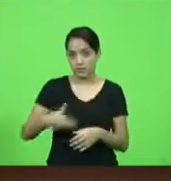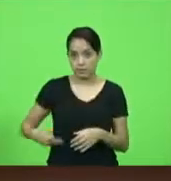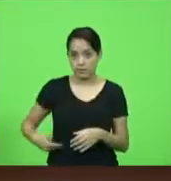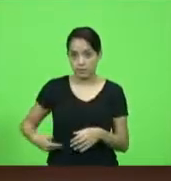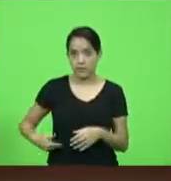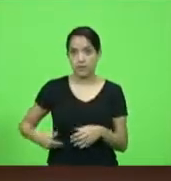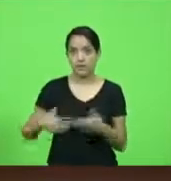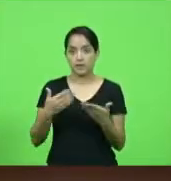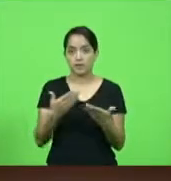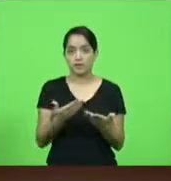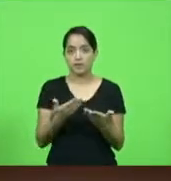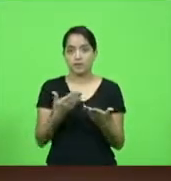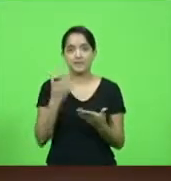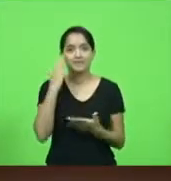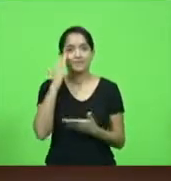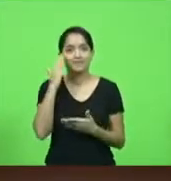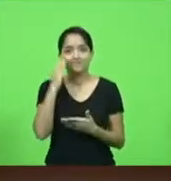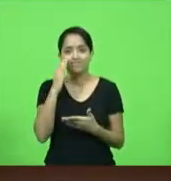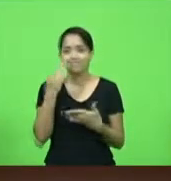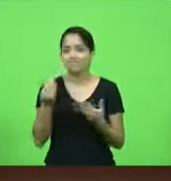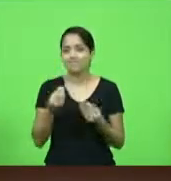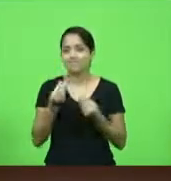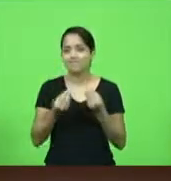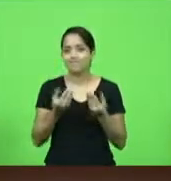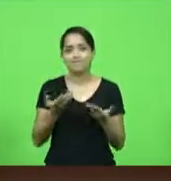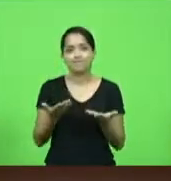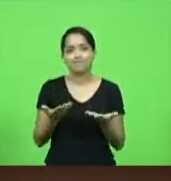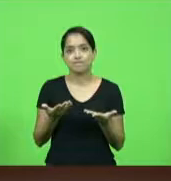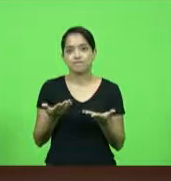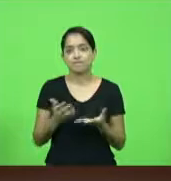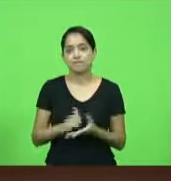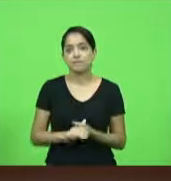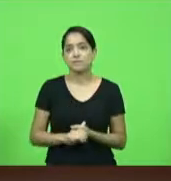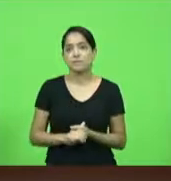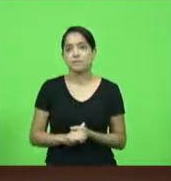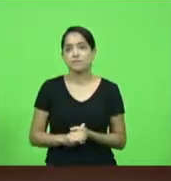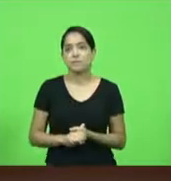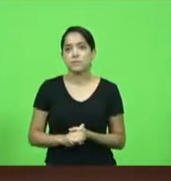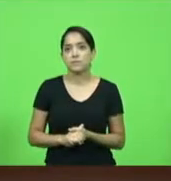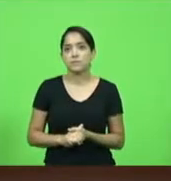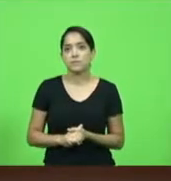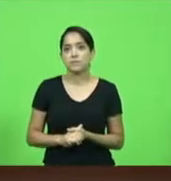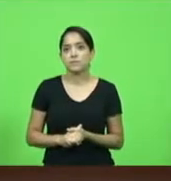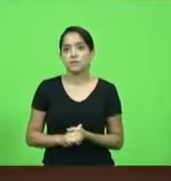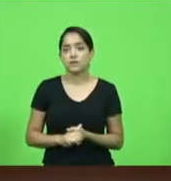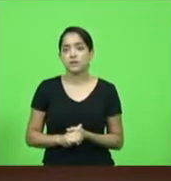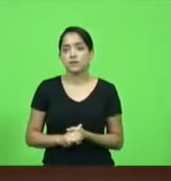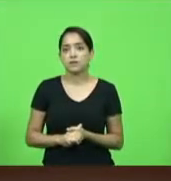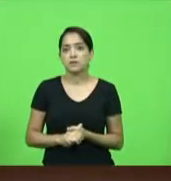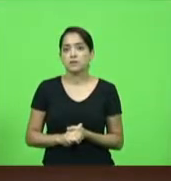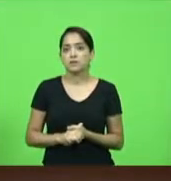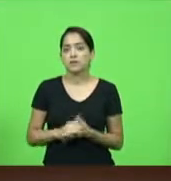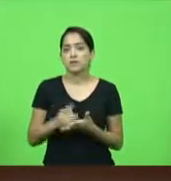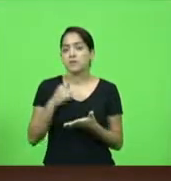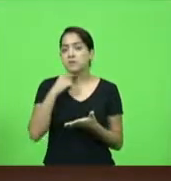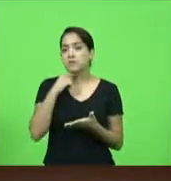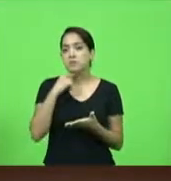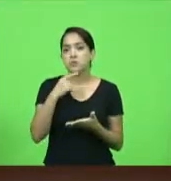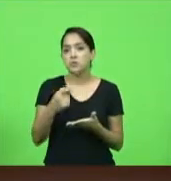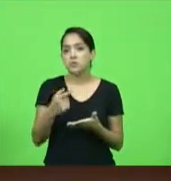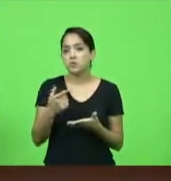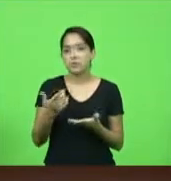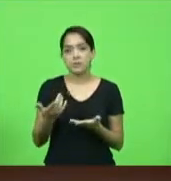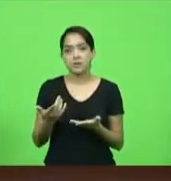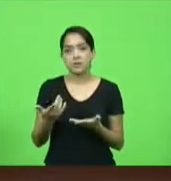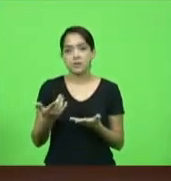Não dá para entender um governo que não consegue manter